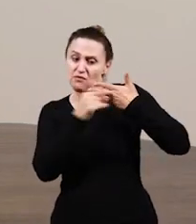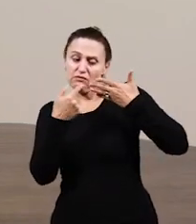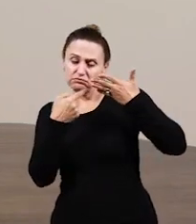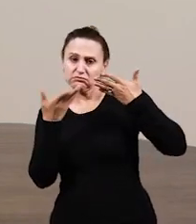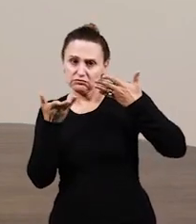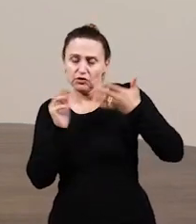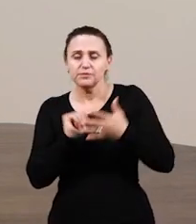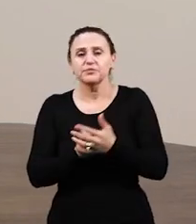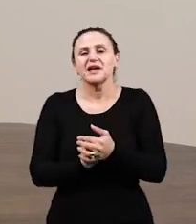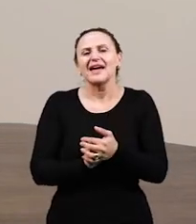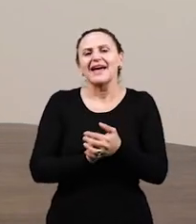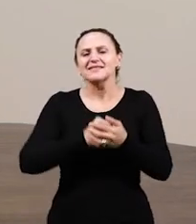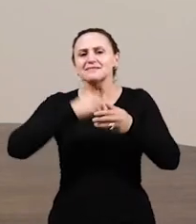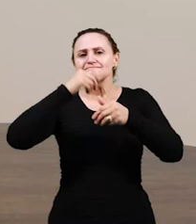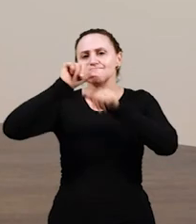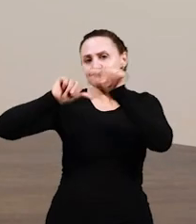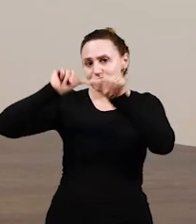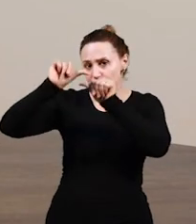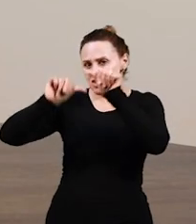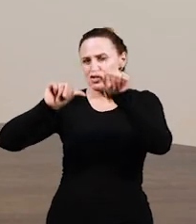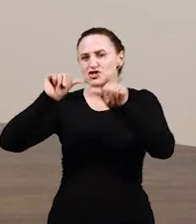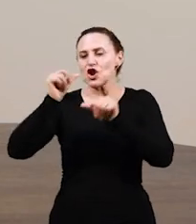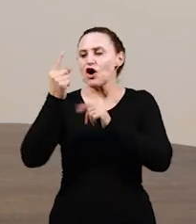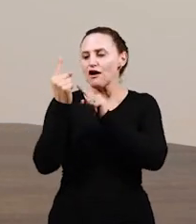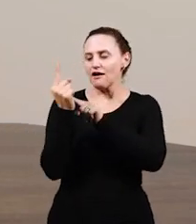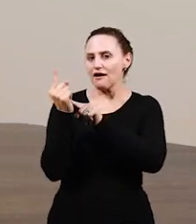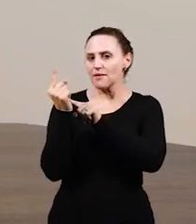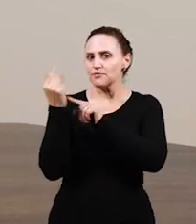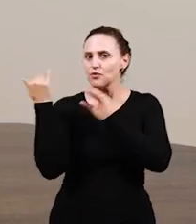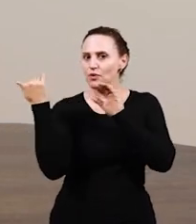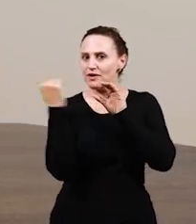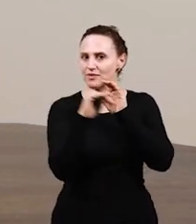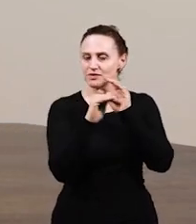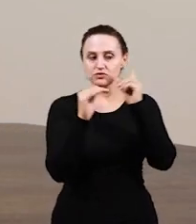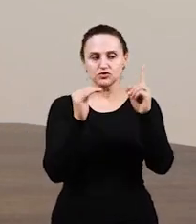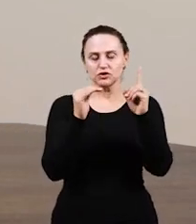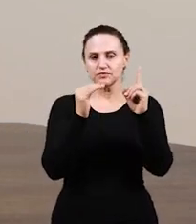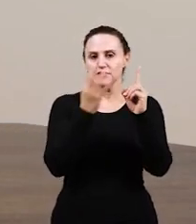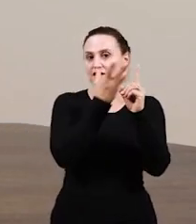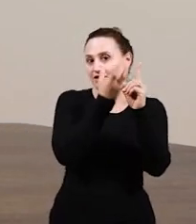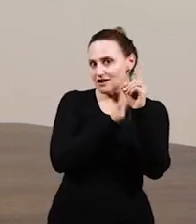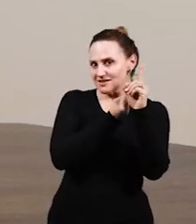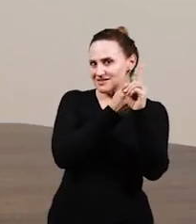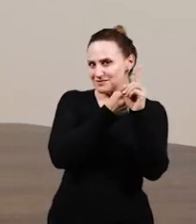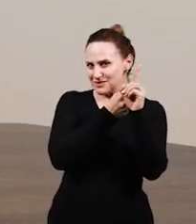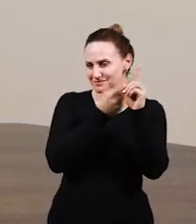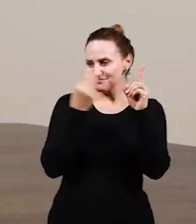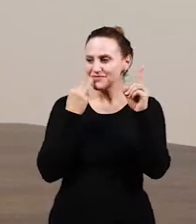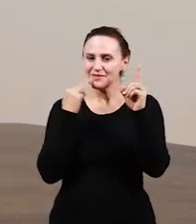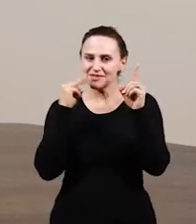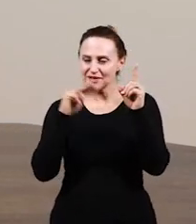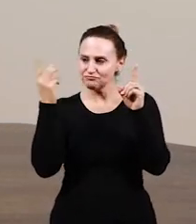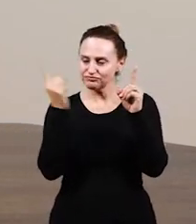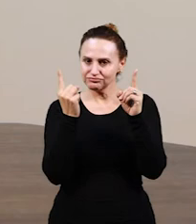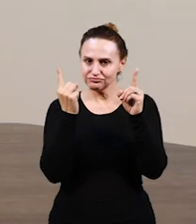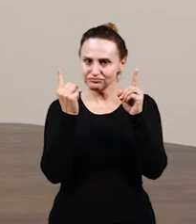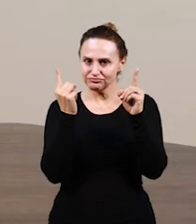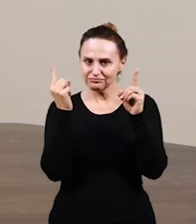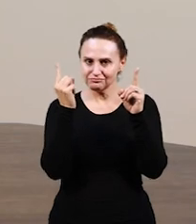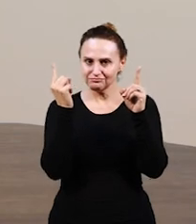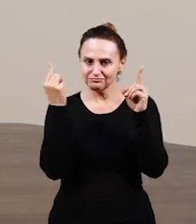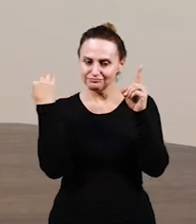a troca comunicativa entre emissor e receptor né então são lugares fechados emissor Mandar mensagem para